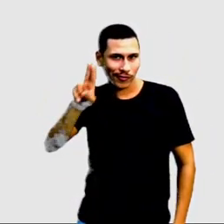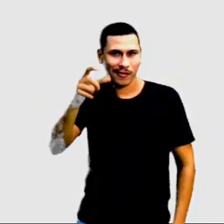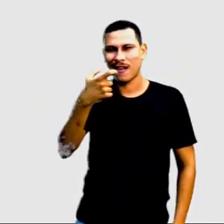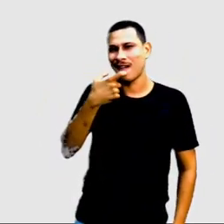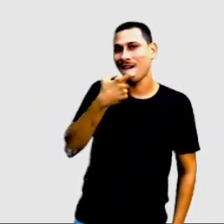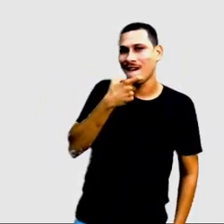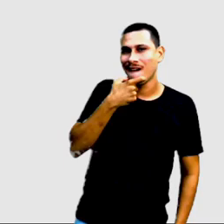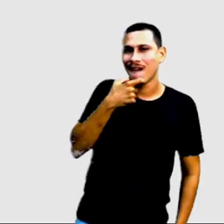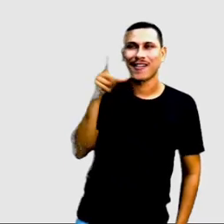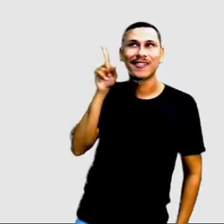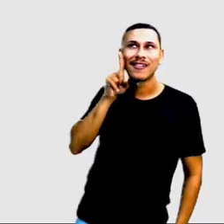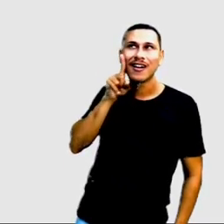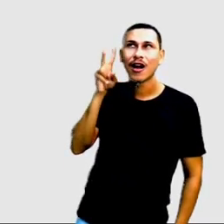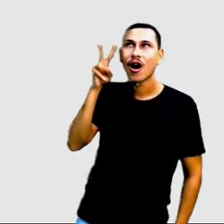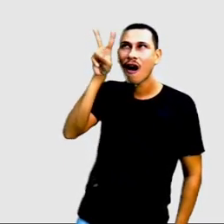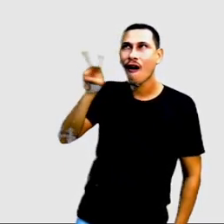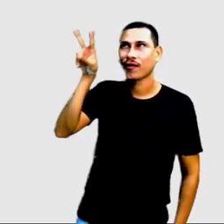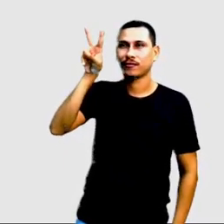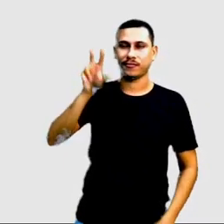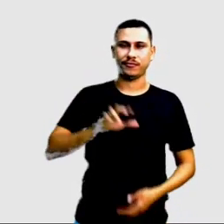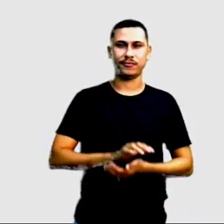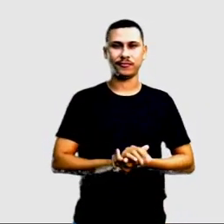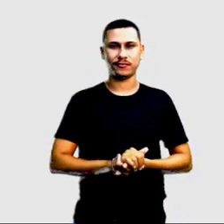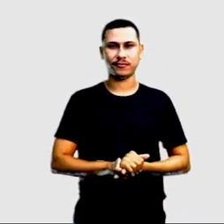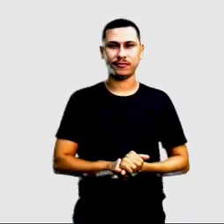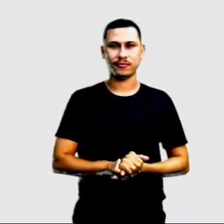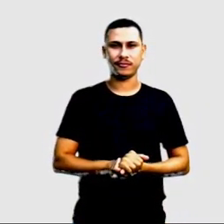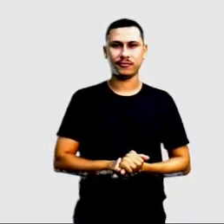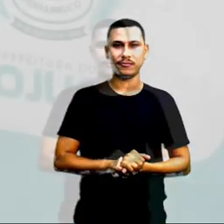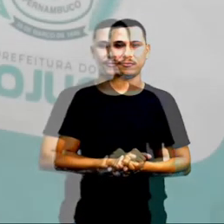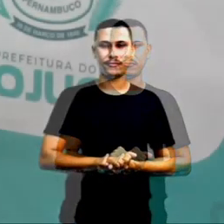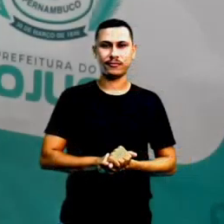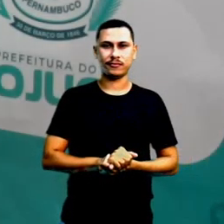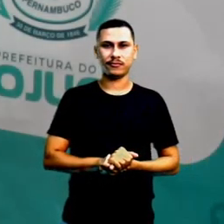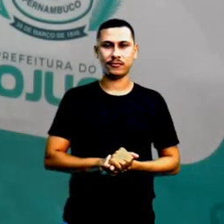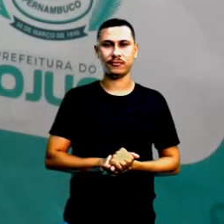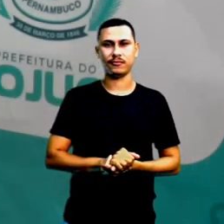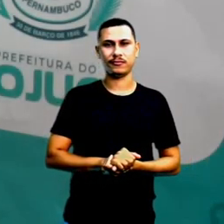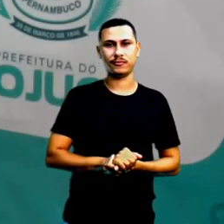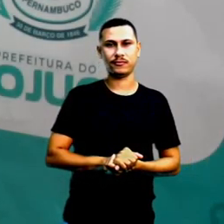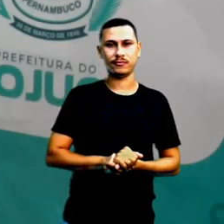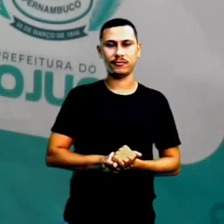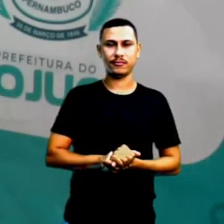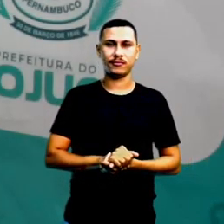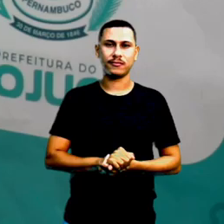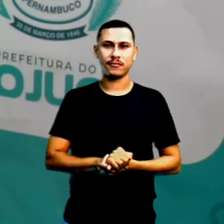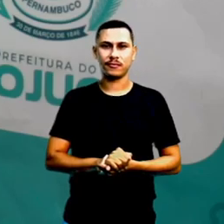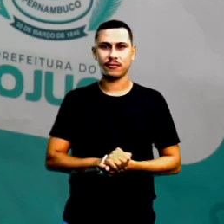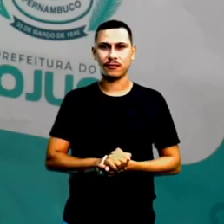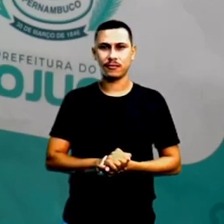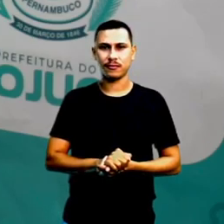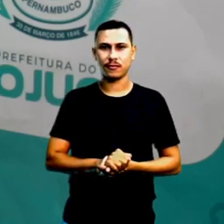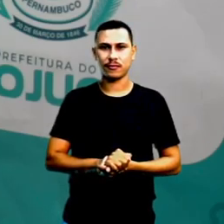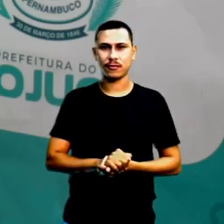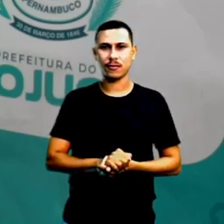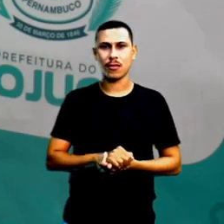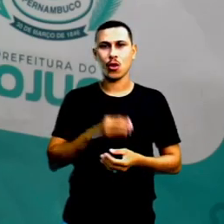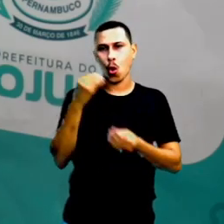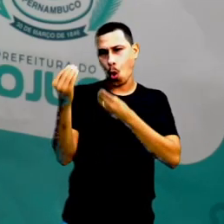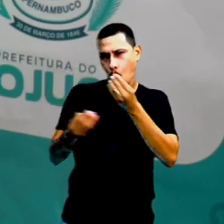E também temos o petrol station e o gas station, indicando aí o posto